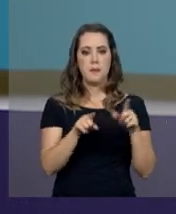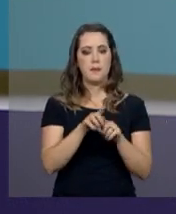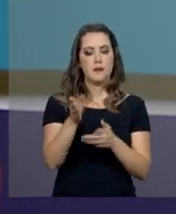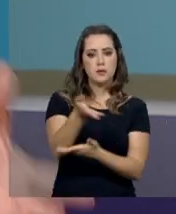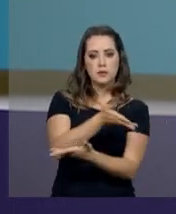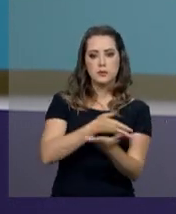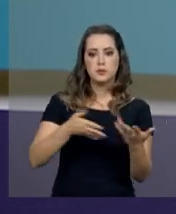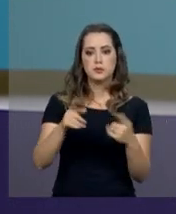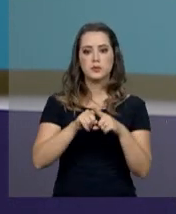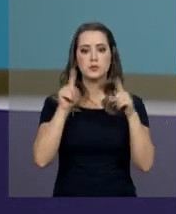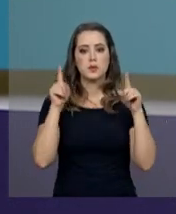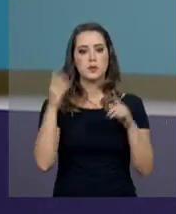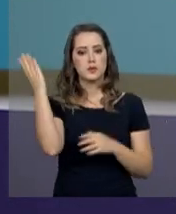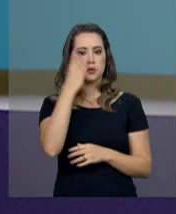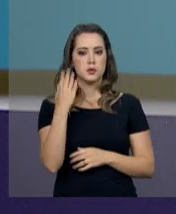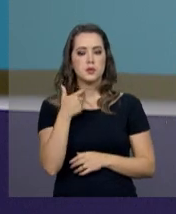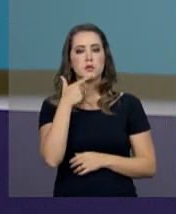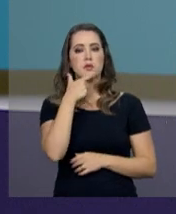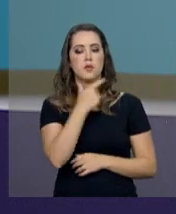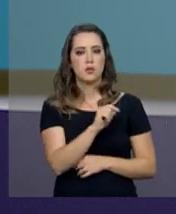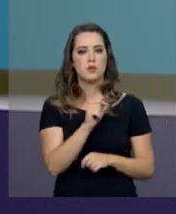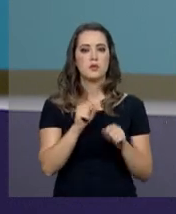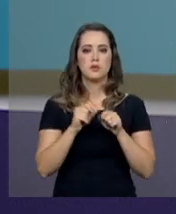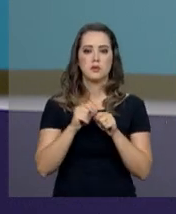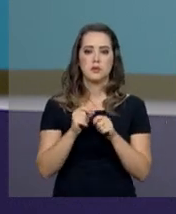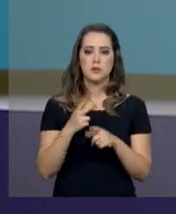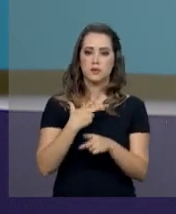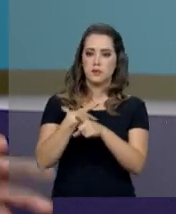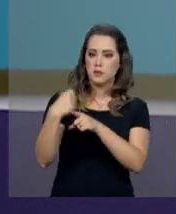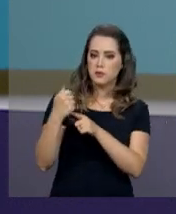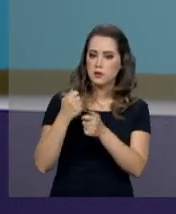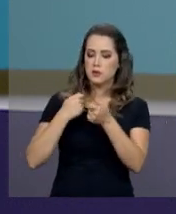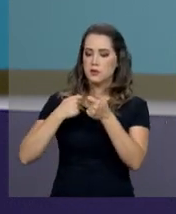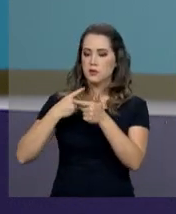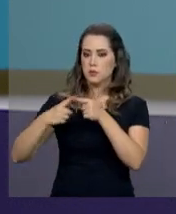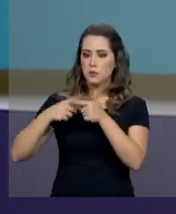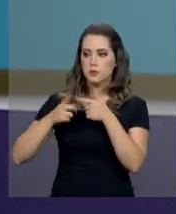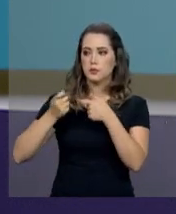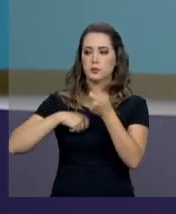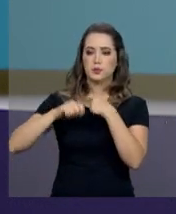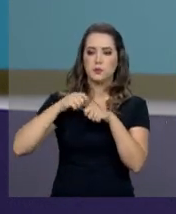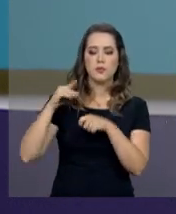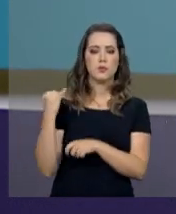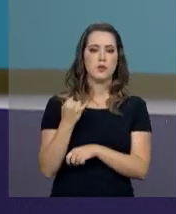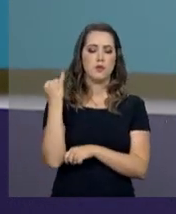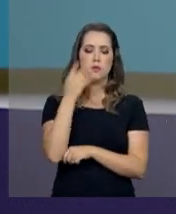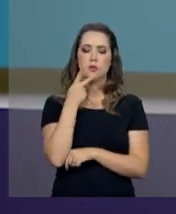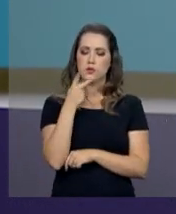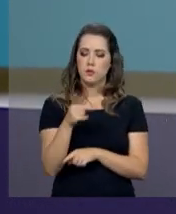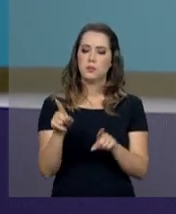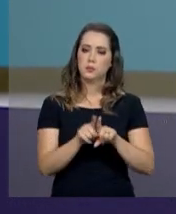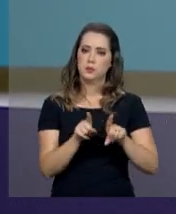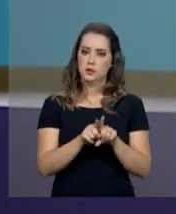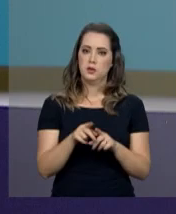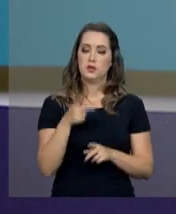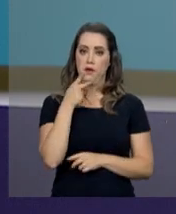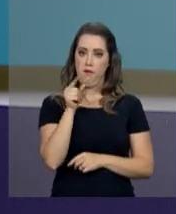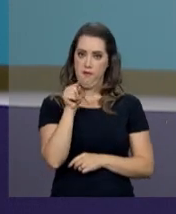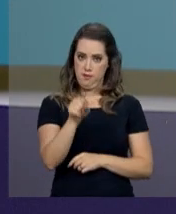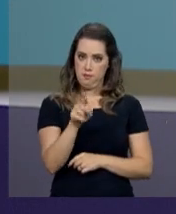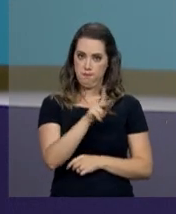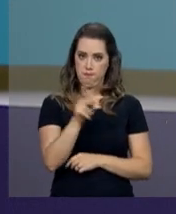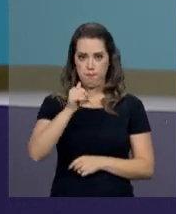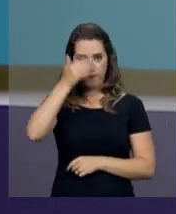mas o brasil conseguiu fazer essa superação da crise acho que isso é importante a gente destaca também o discurso do presidente